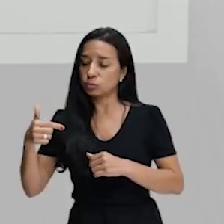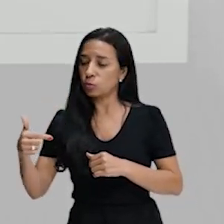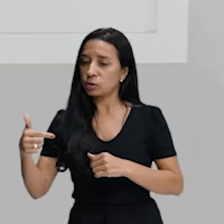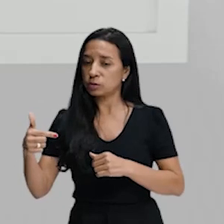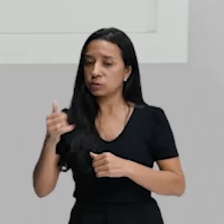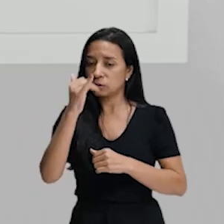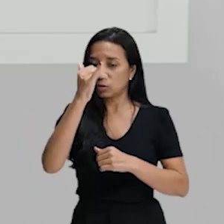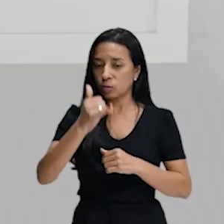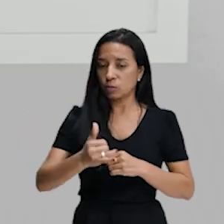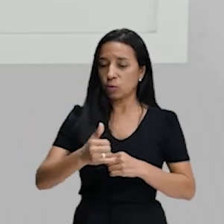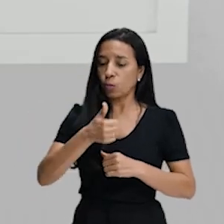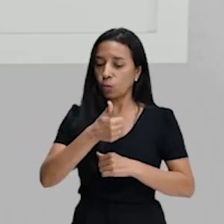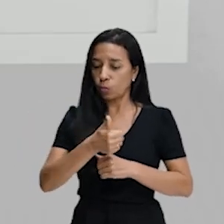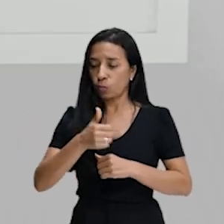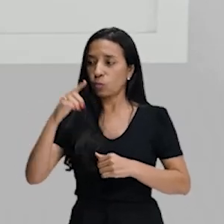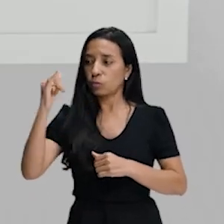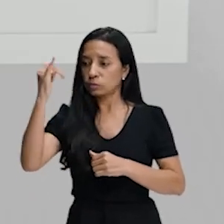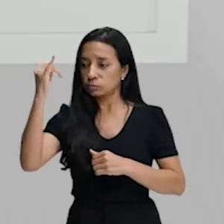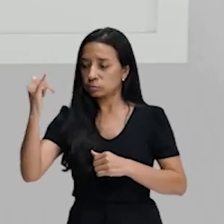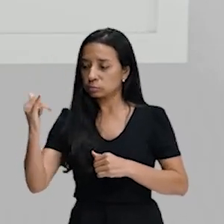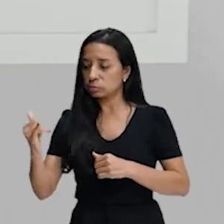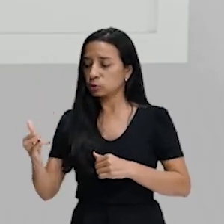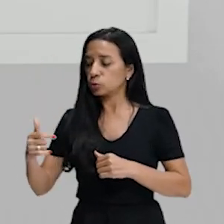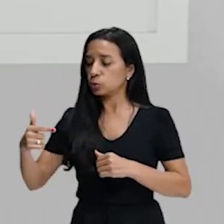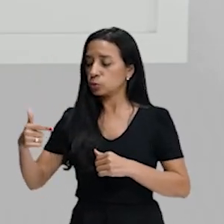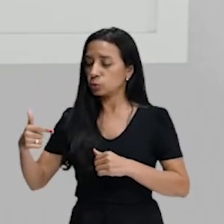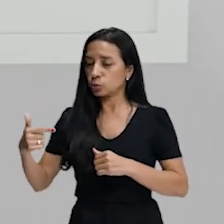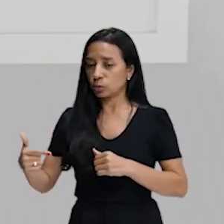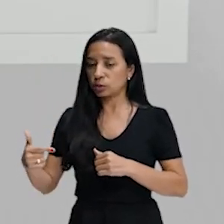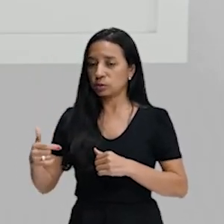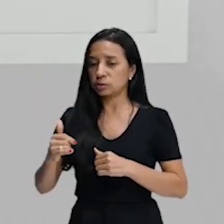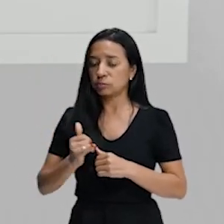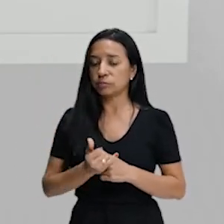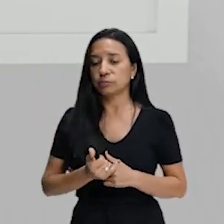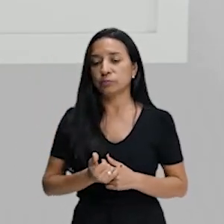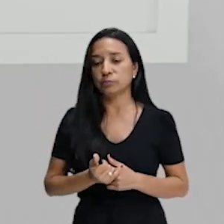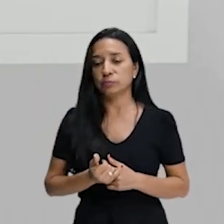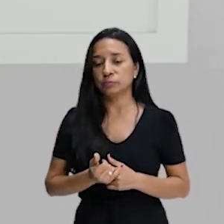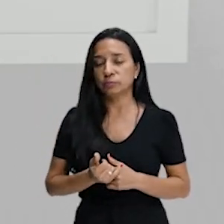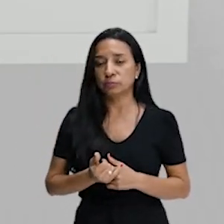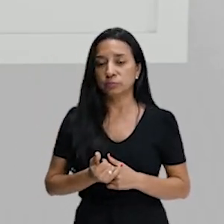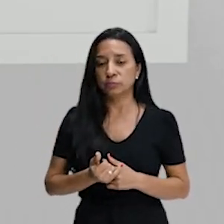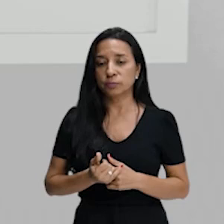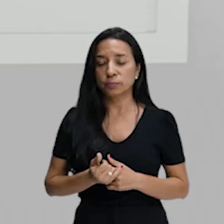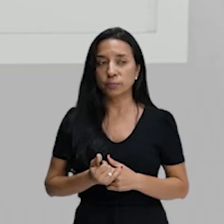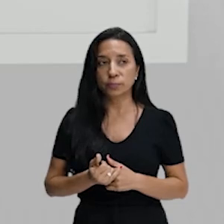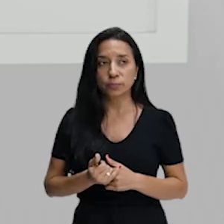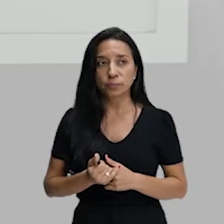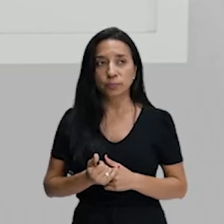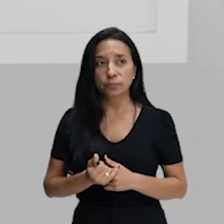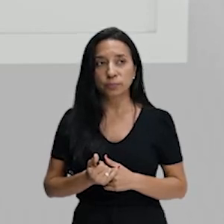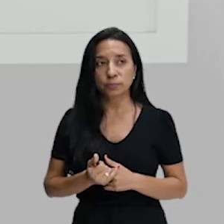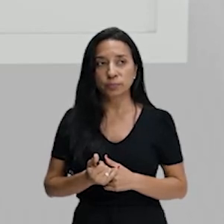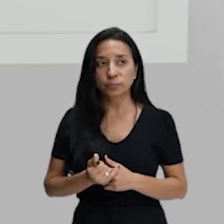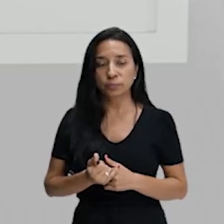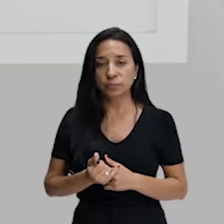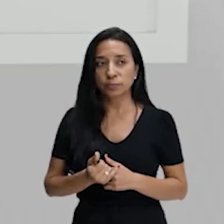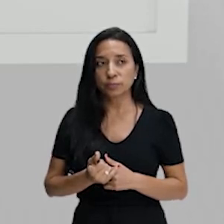por o campo magnético 1 menos o campo